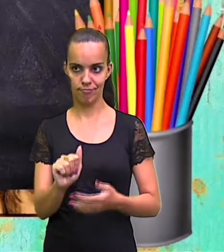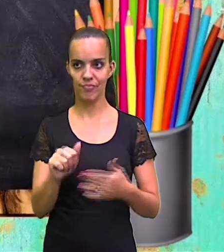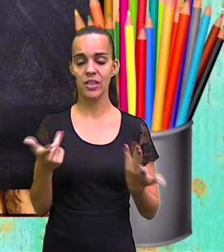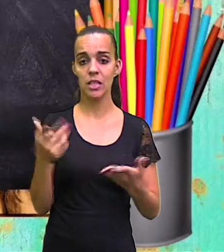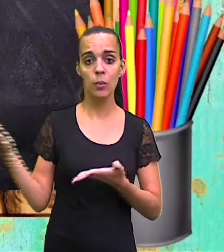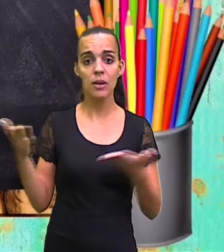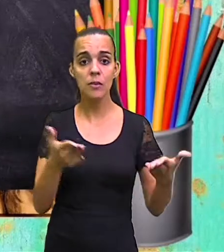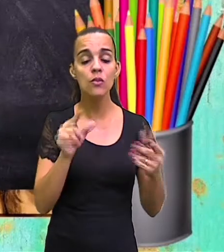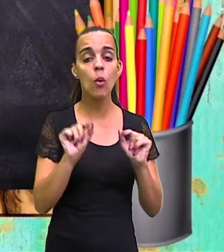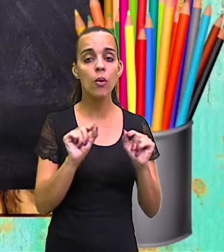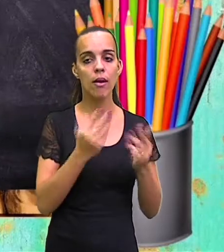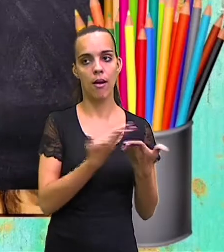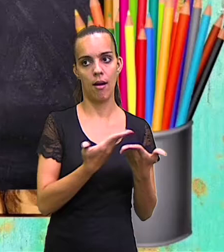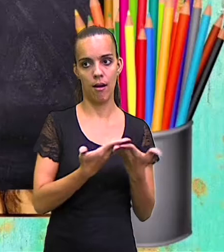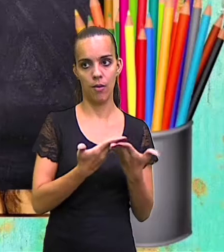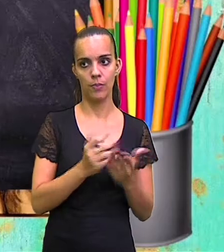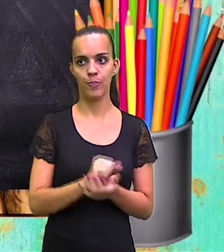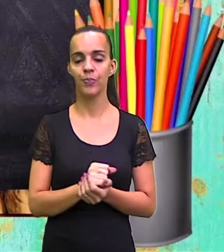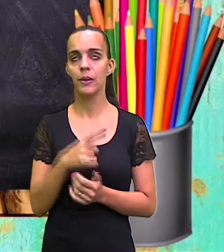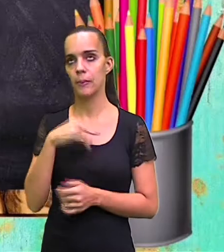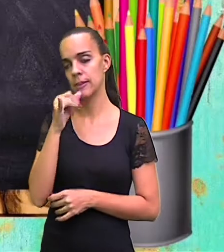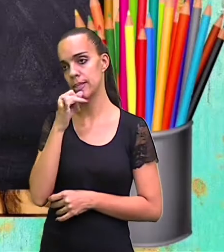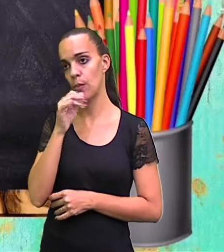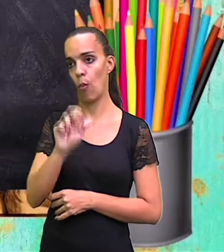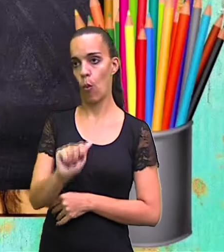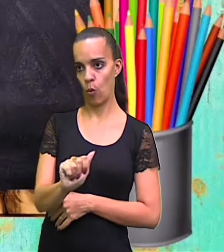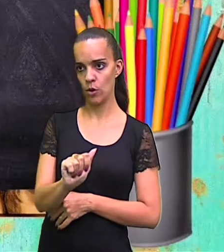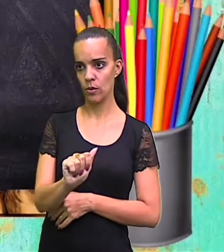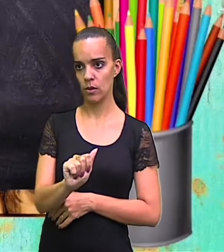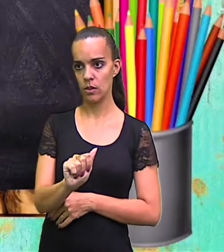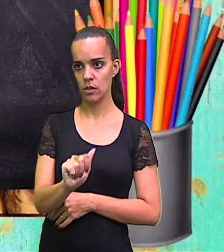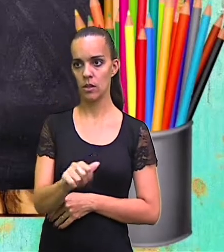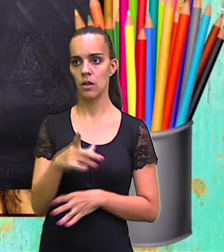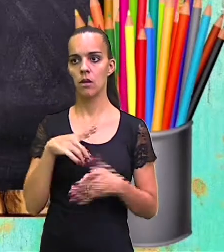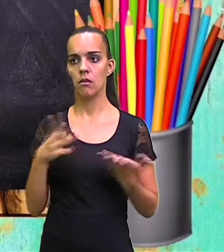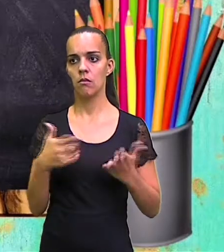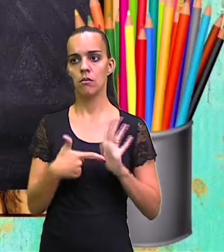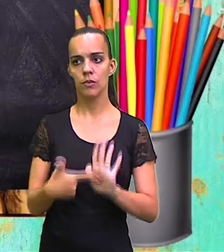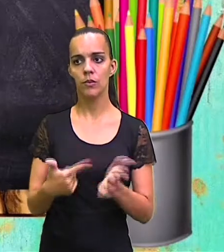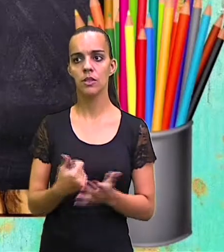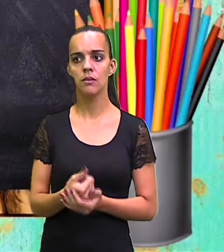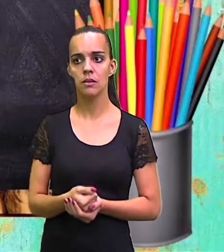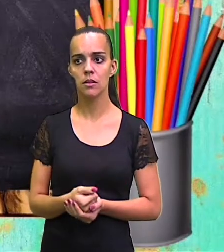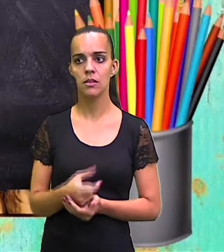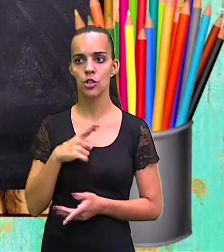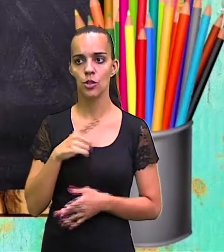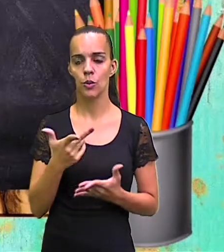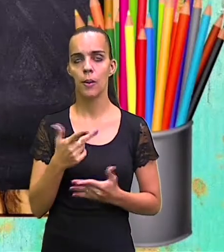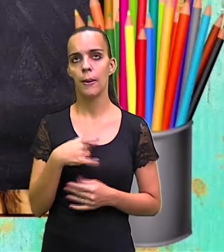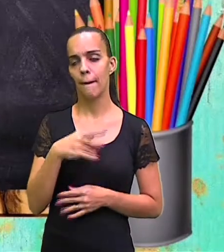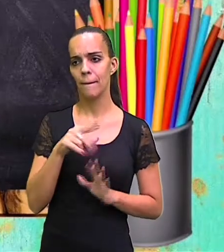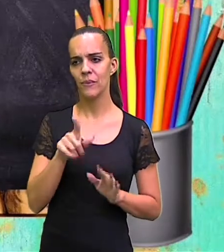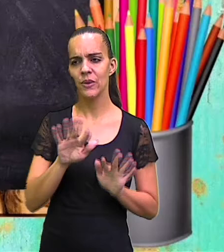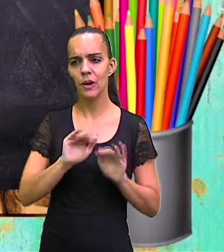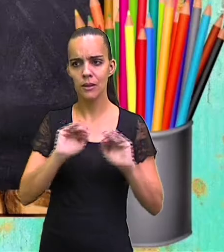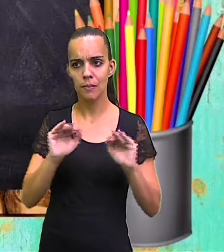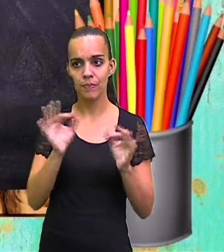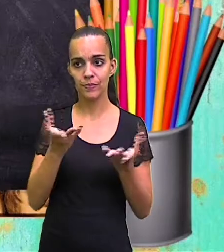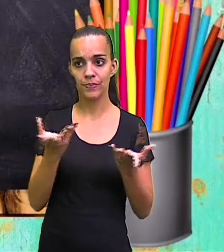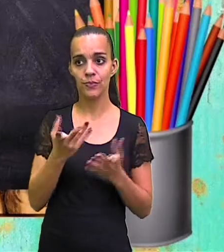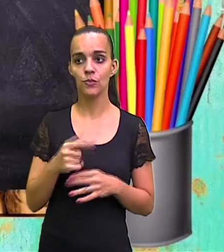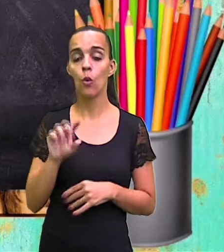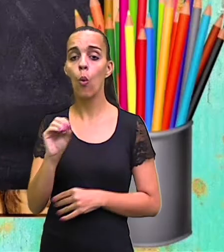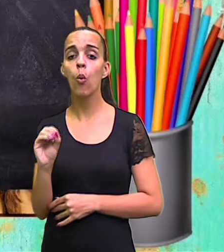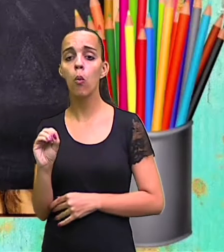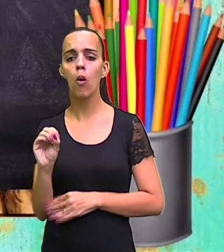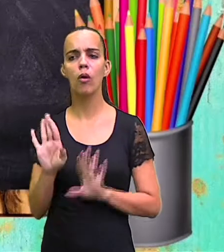aula. Encontramos o A. Então, deixo aí, tá bom? Separadinho. De onde vem